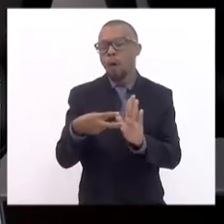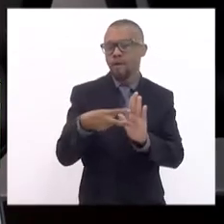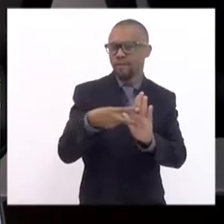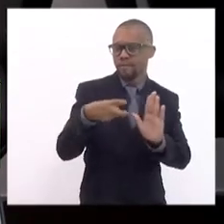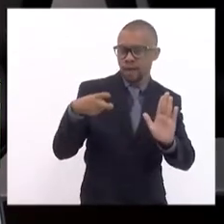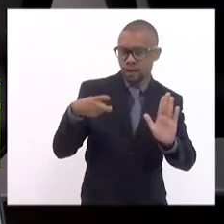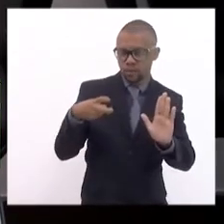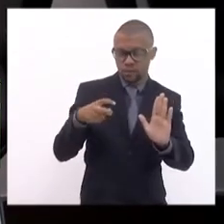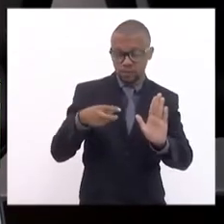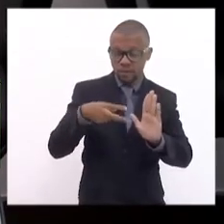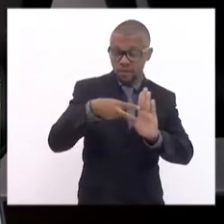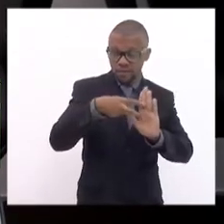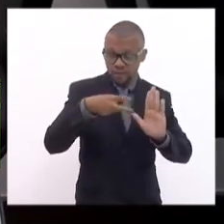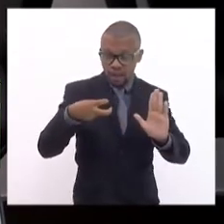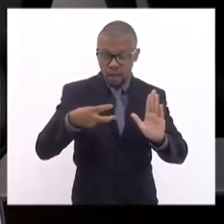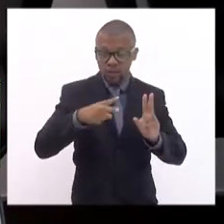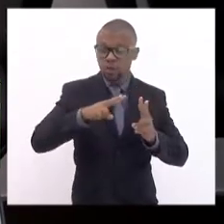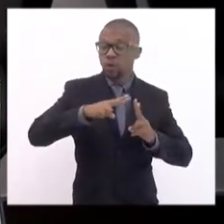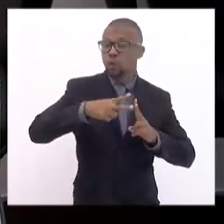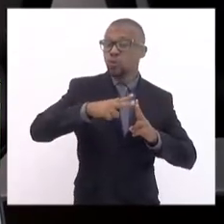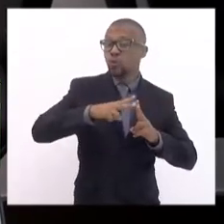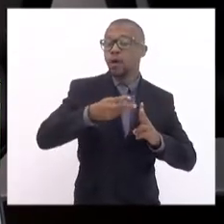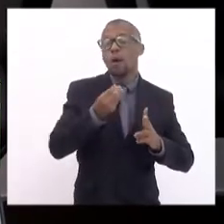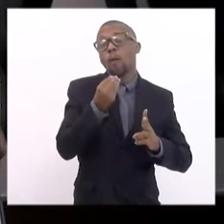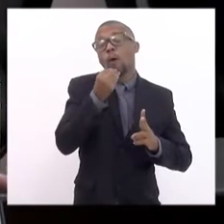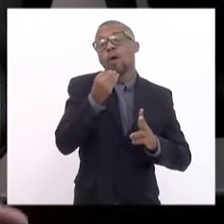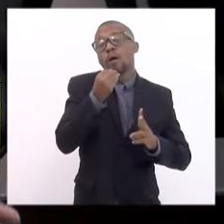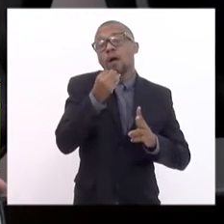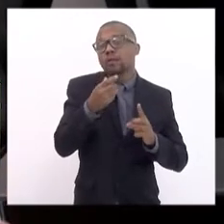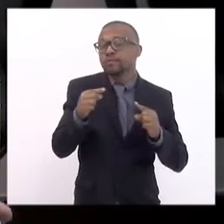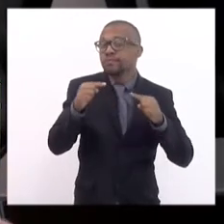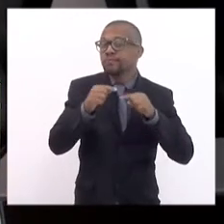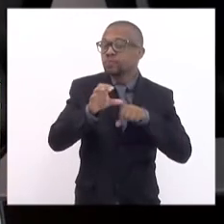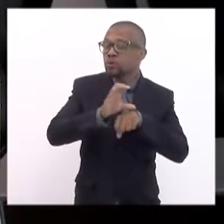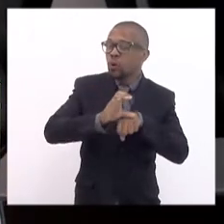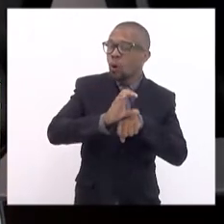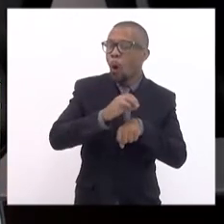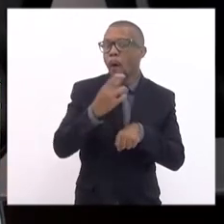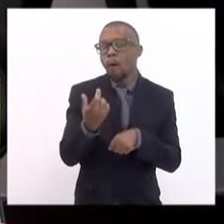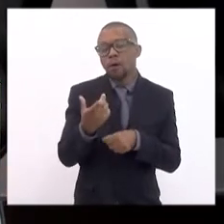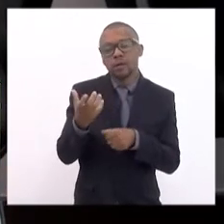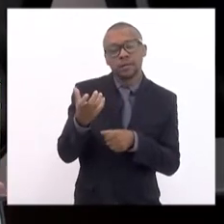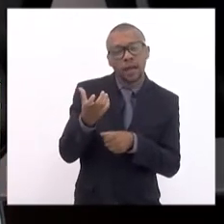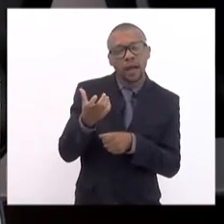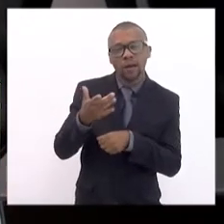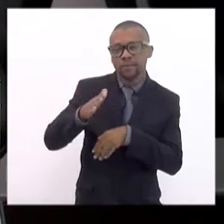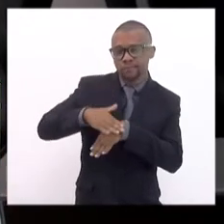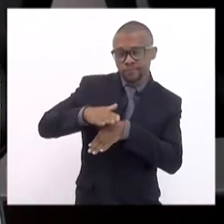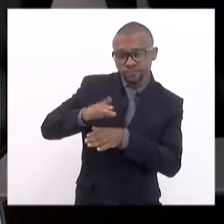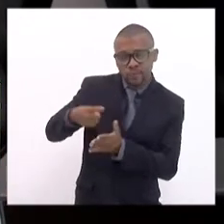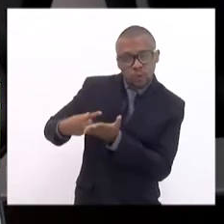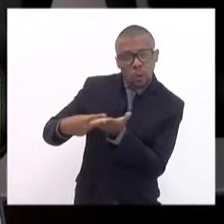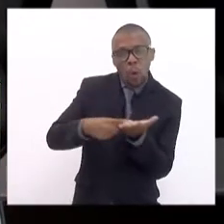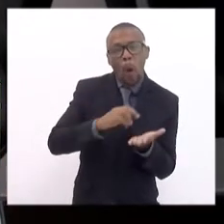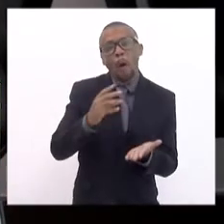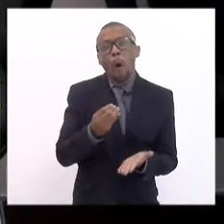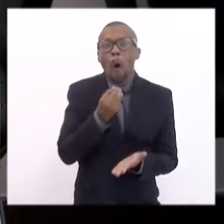o veto tem duas possibilidades constitucionais, ou por conveniência e oportunidade, ou